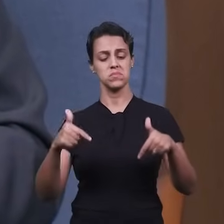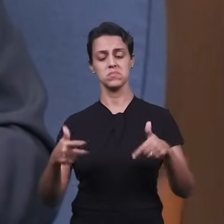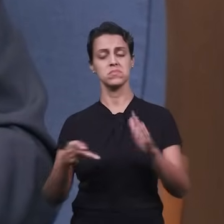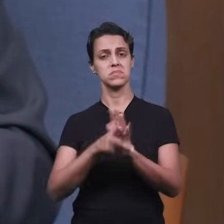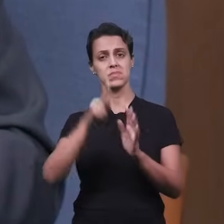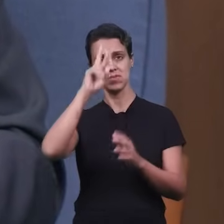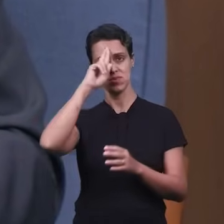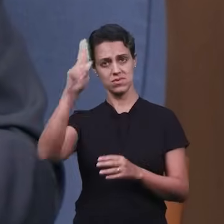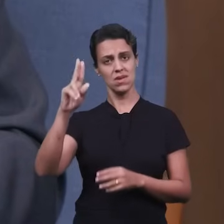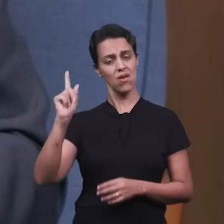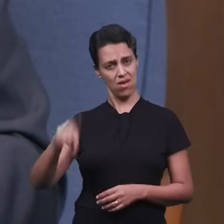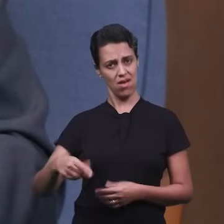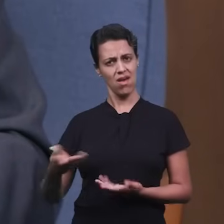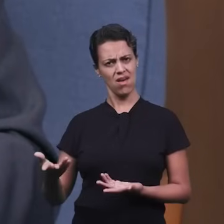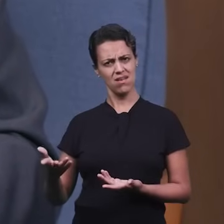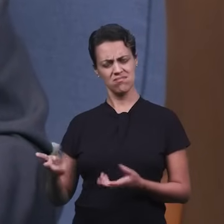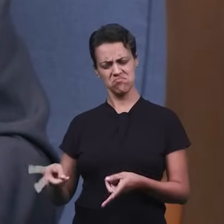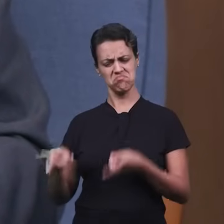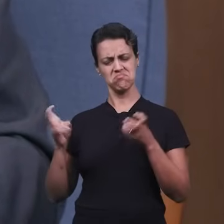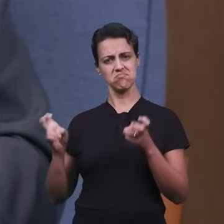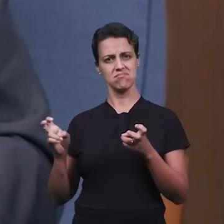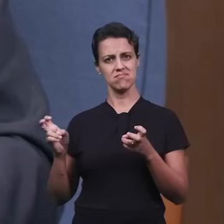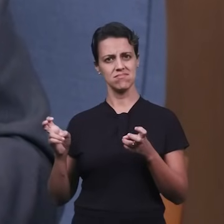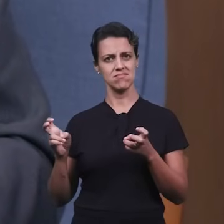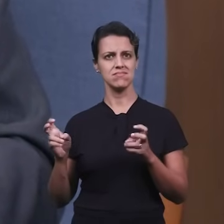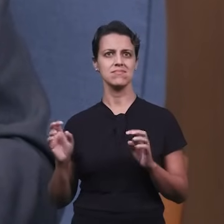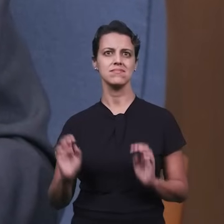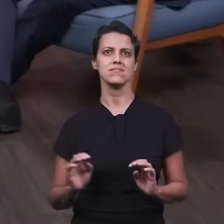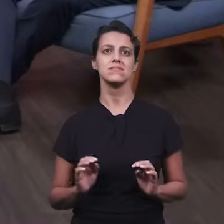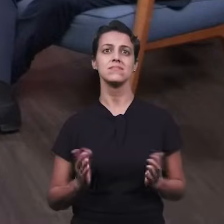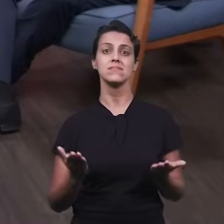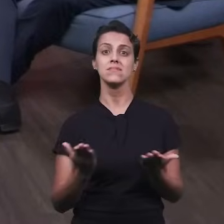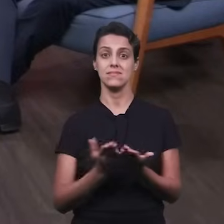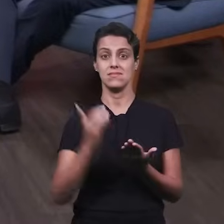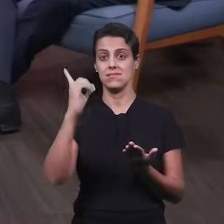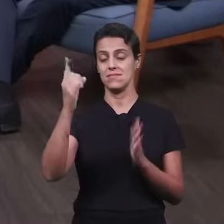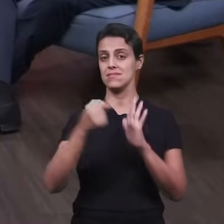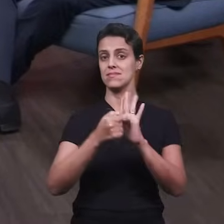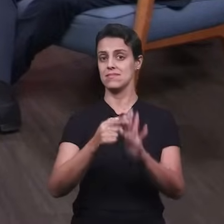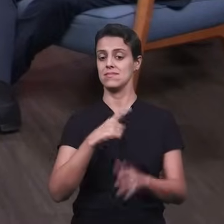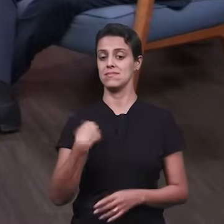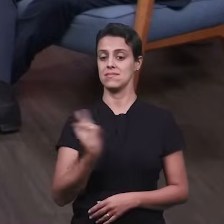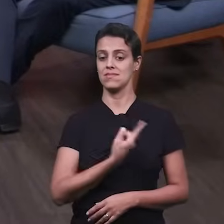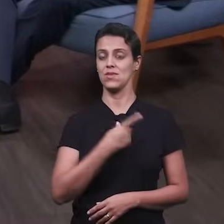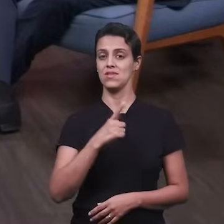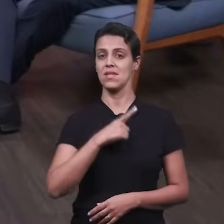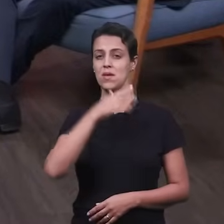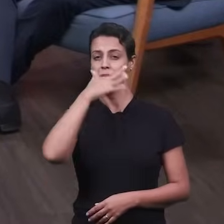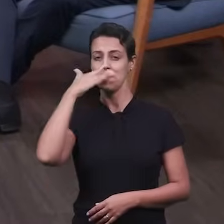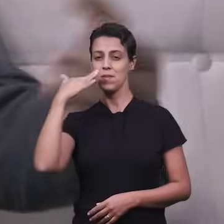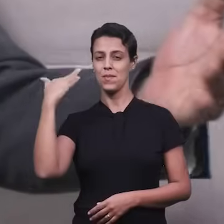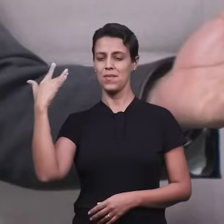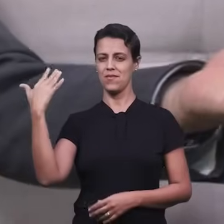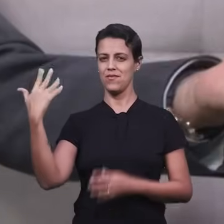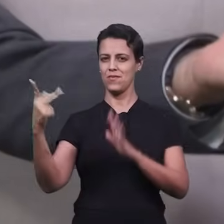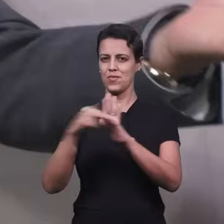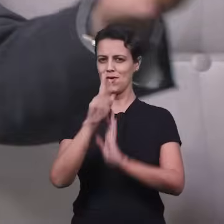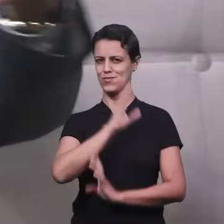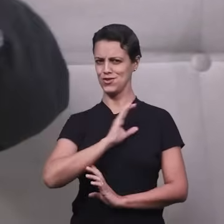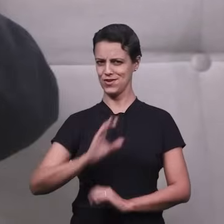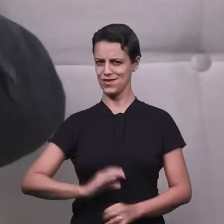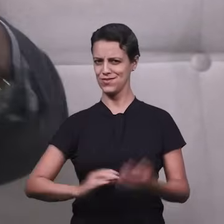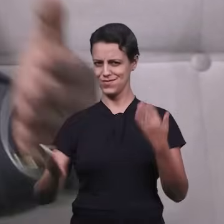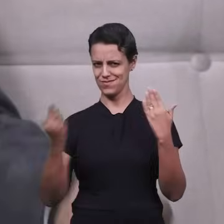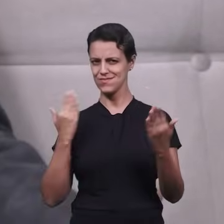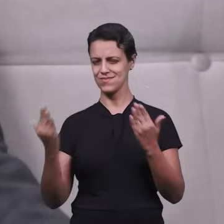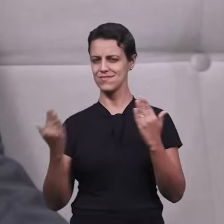seu meio, no meio da igreja, são sinais de que ela é agradável ao Senhor? A palavra diz que nós somos o bom perfume de Cristo, né? Nos que salvam dos que